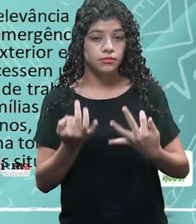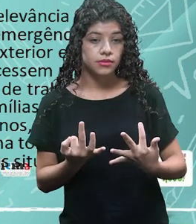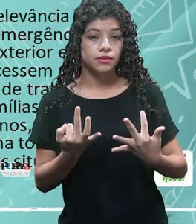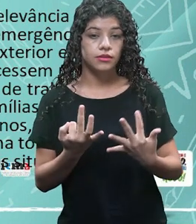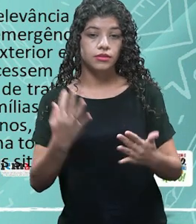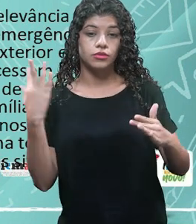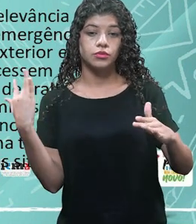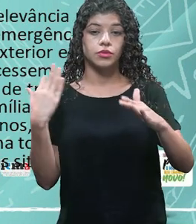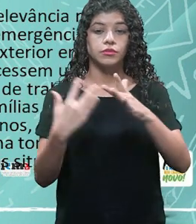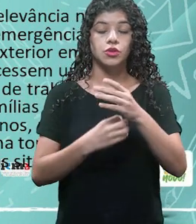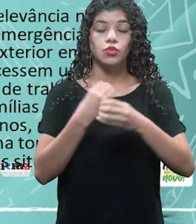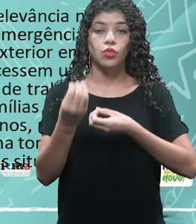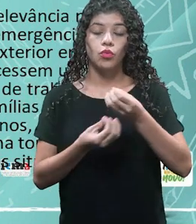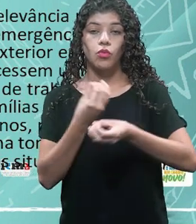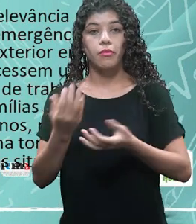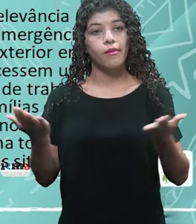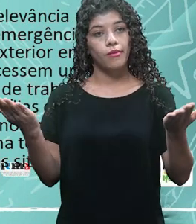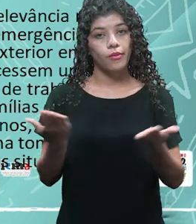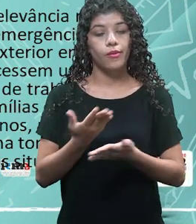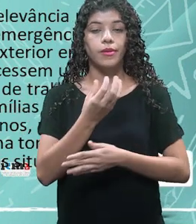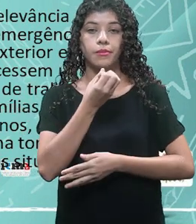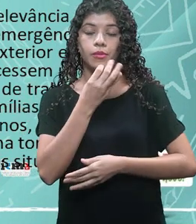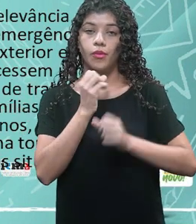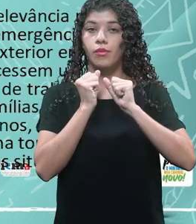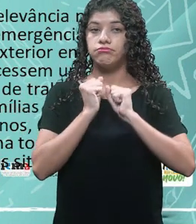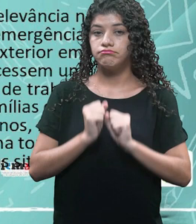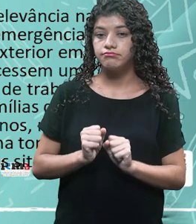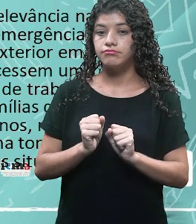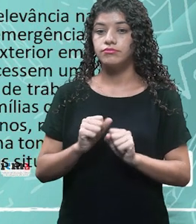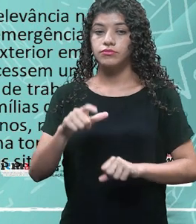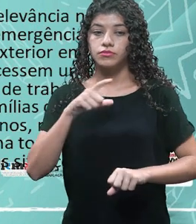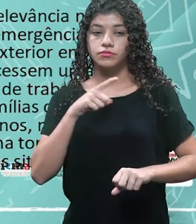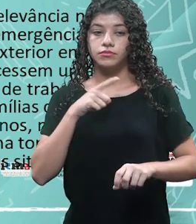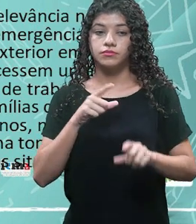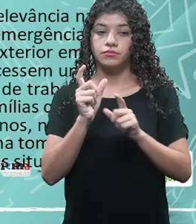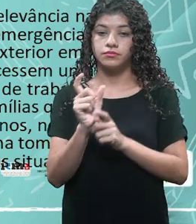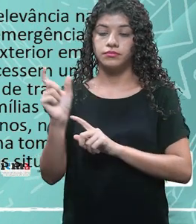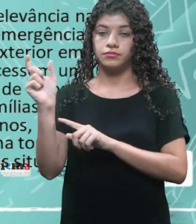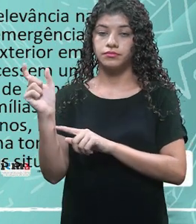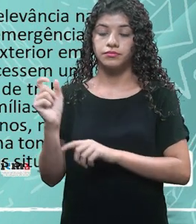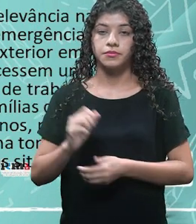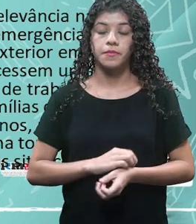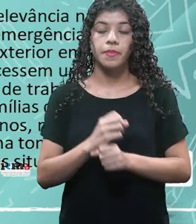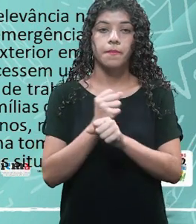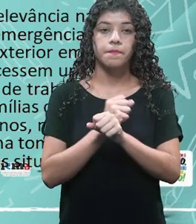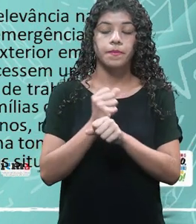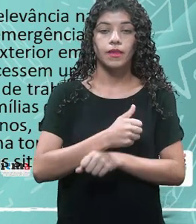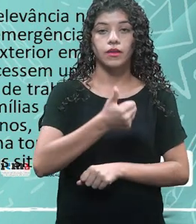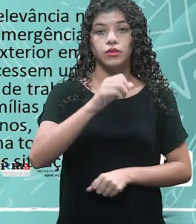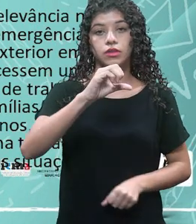internacional no Brasil como que foi regulada né enfim aqui a gente tem uma situação ocorre que a partir dos anos de